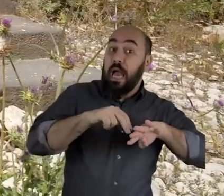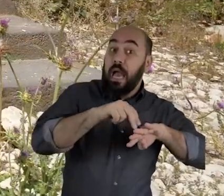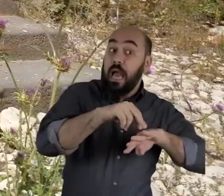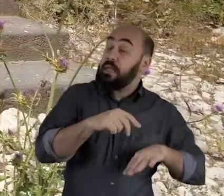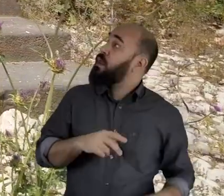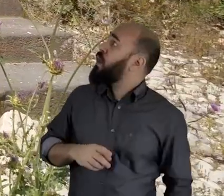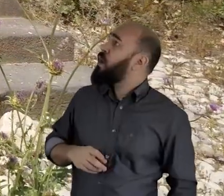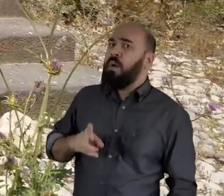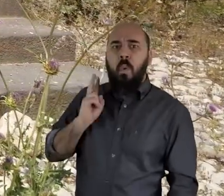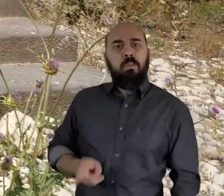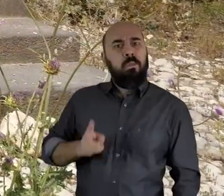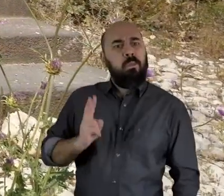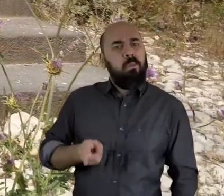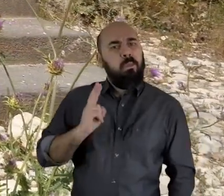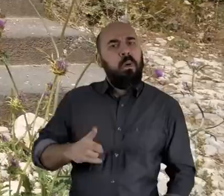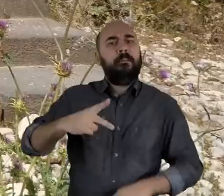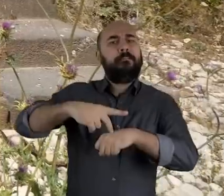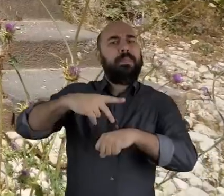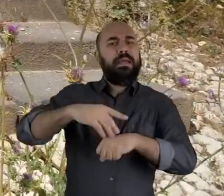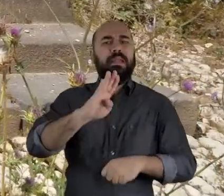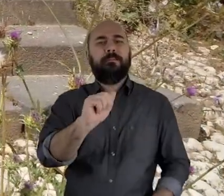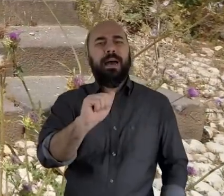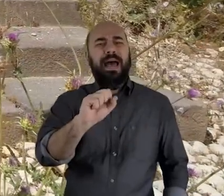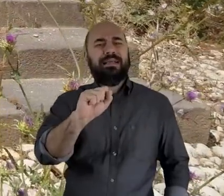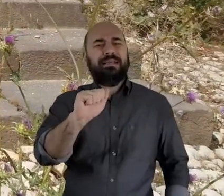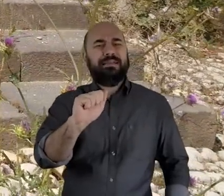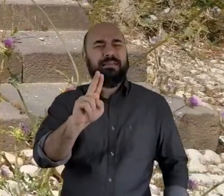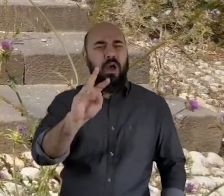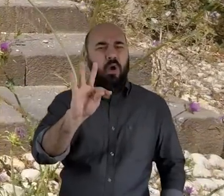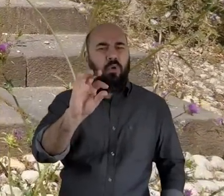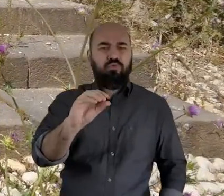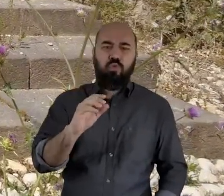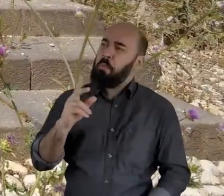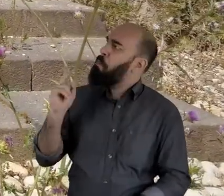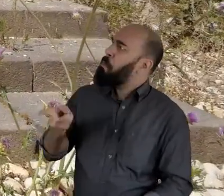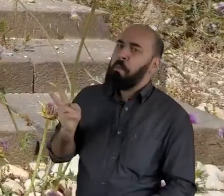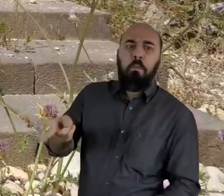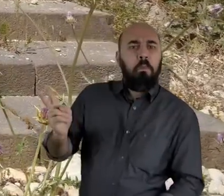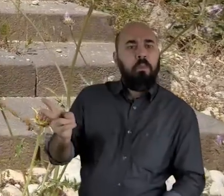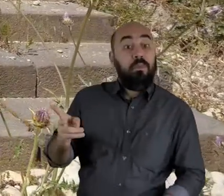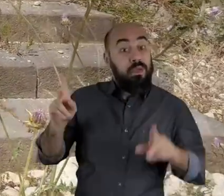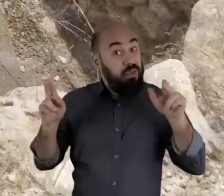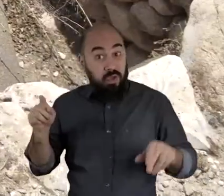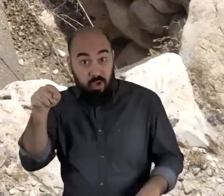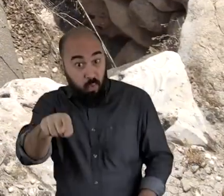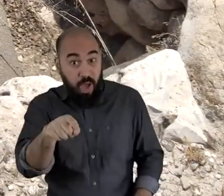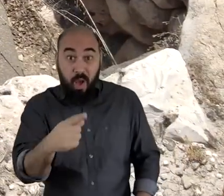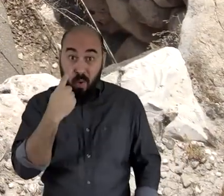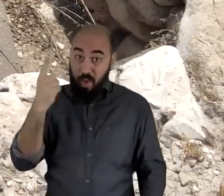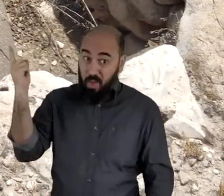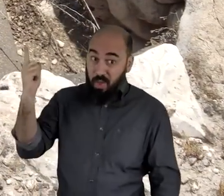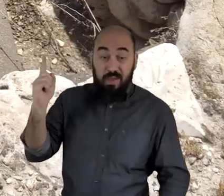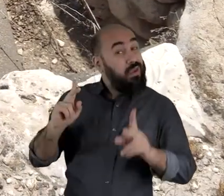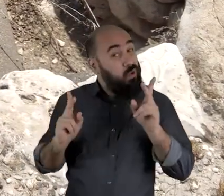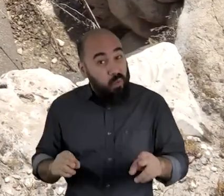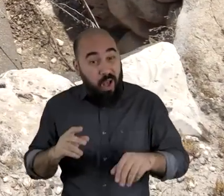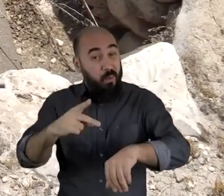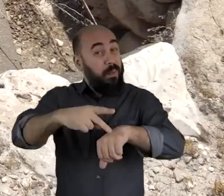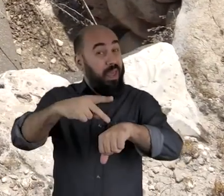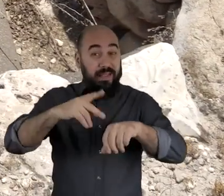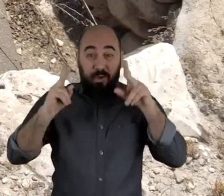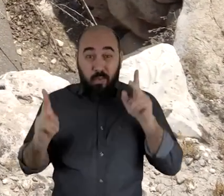escadas muito bem preservadas em pedra de basalto. E você tem a mesma construção aqui, olha. Tá vendo? Então isso